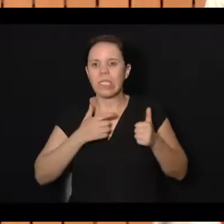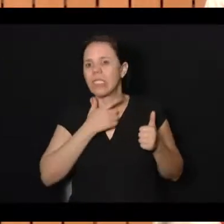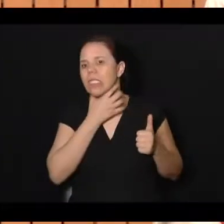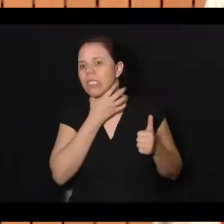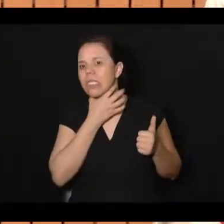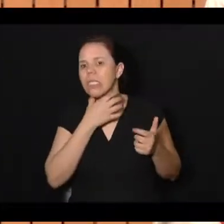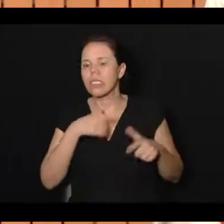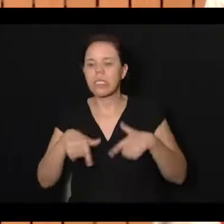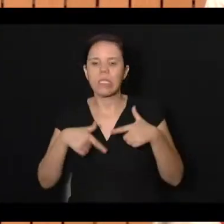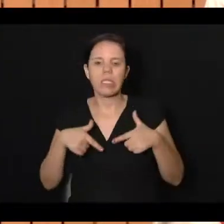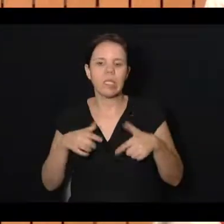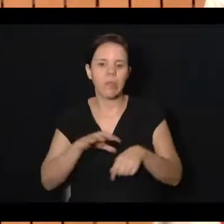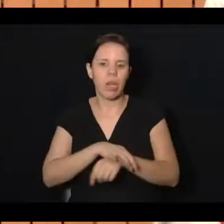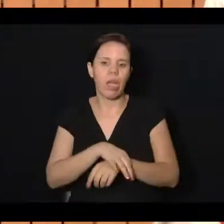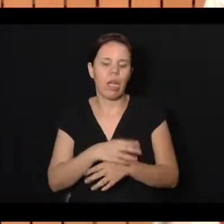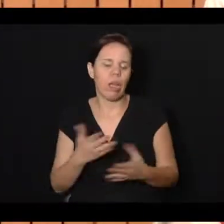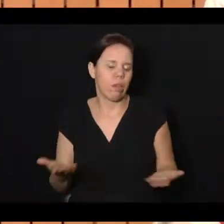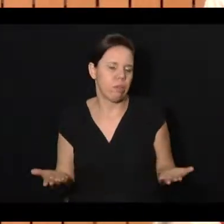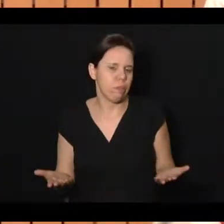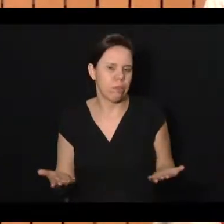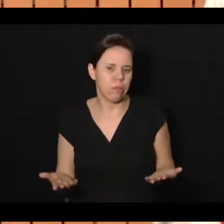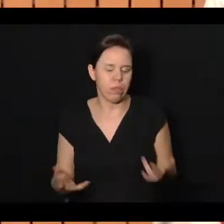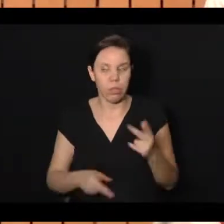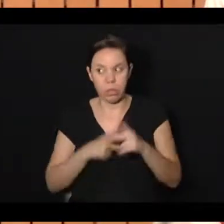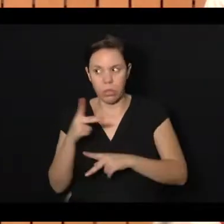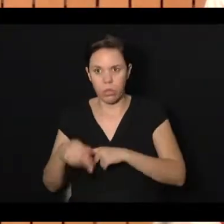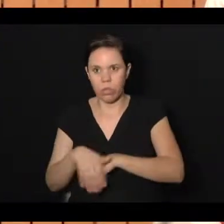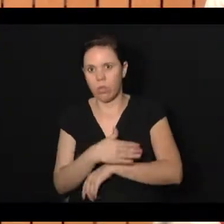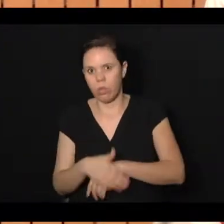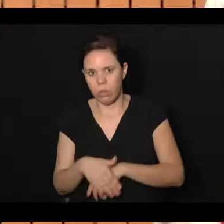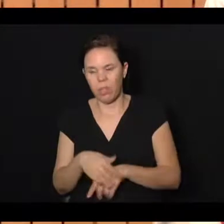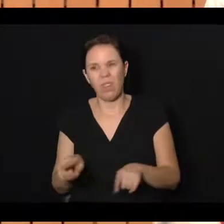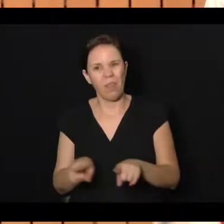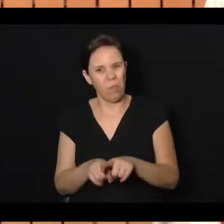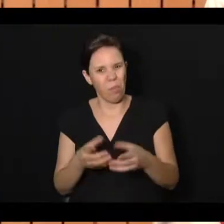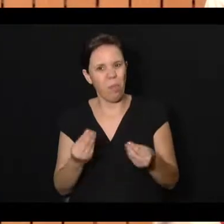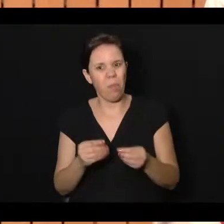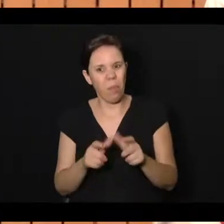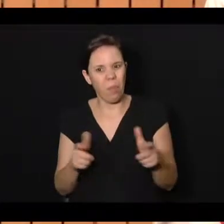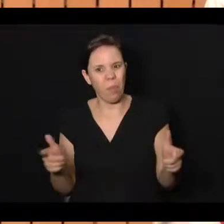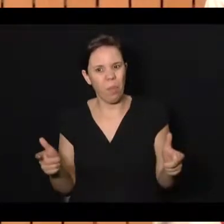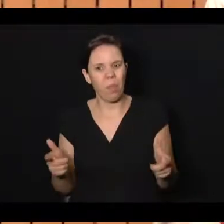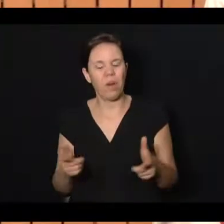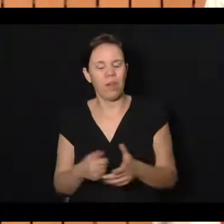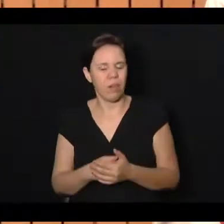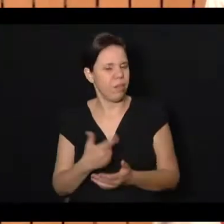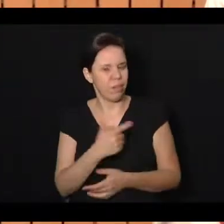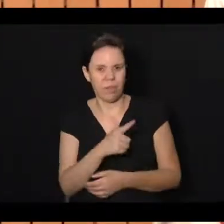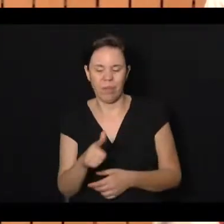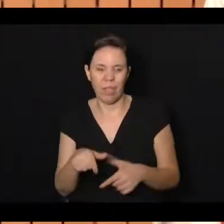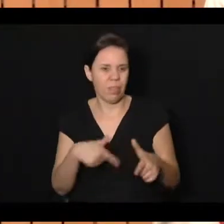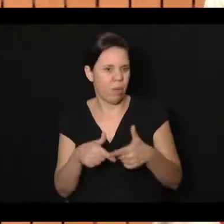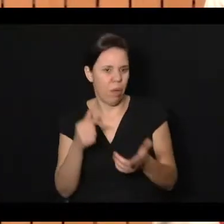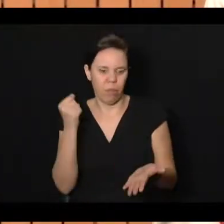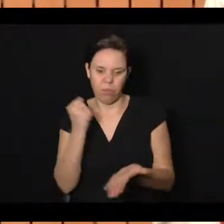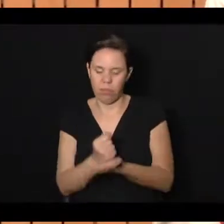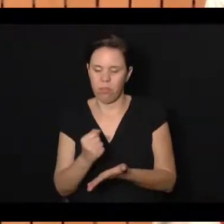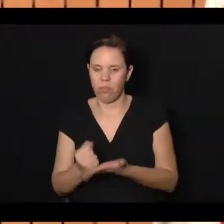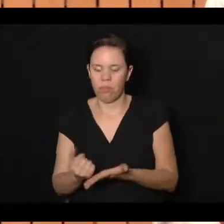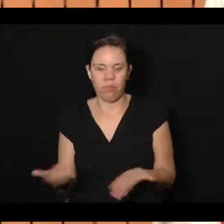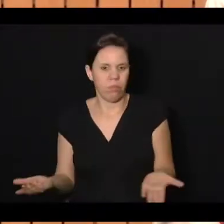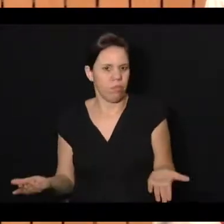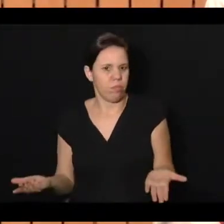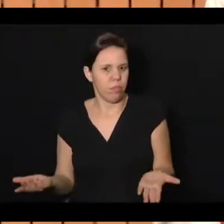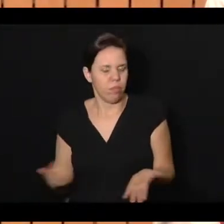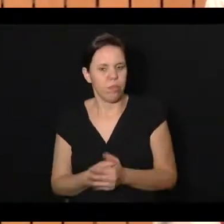de trabalho e na população de rua isso é muito gritante essa questão do trabalho ele as duas questões gritante a população de